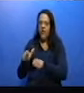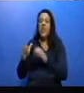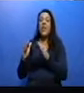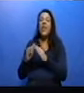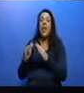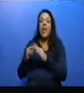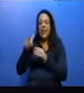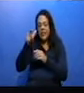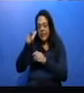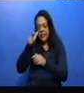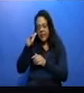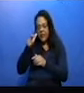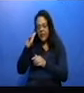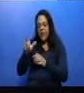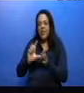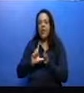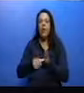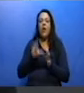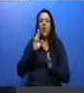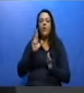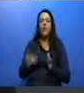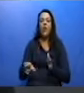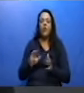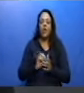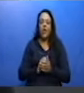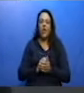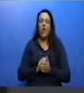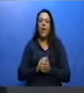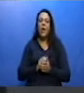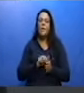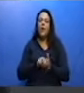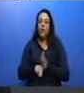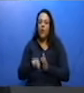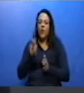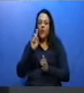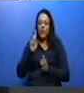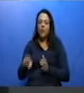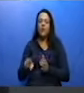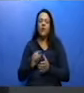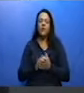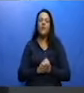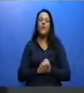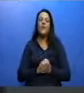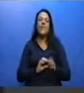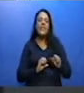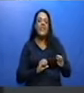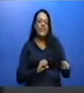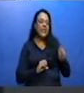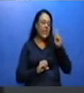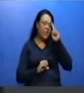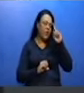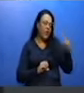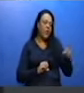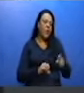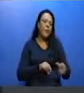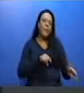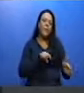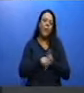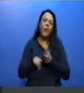algumas perguntinhas. Dúvidas, correção das atividades da tarefa, o professor vai estar disponível.